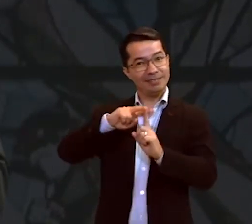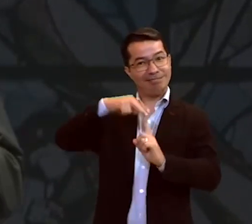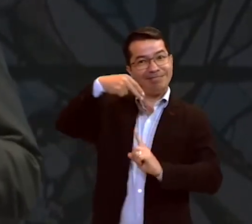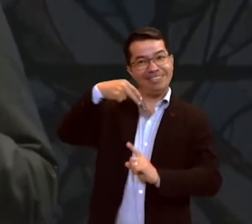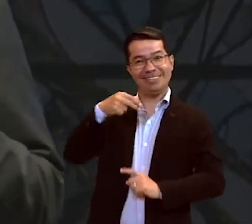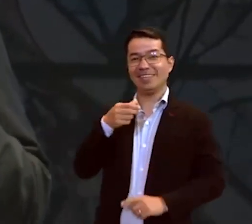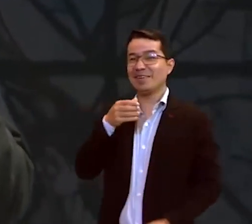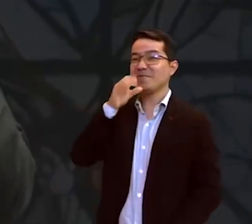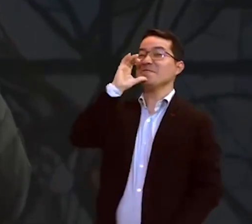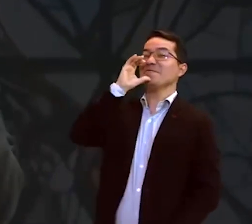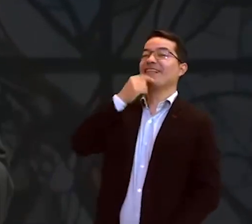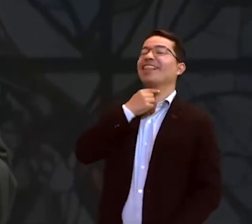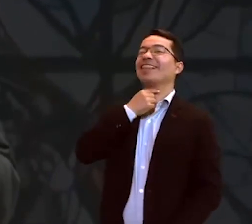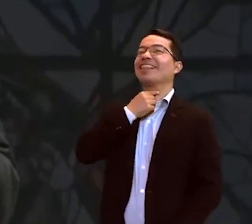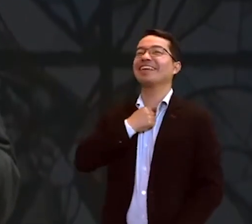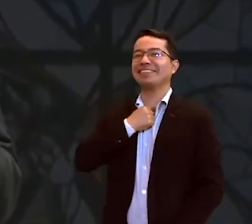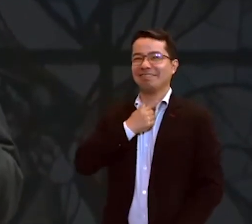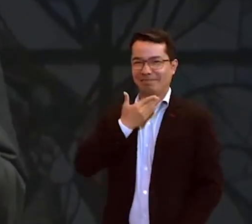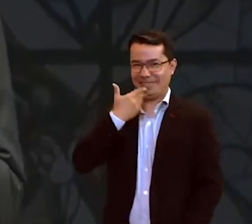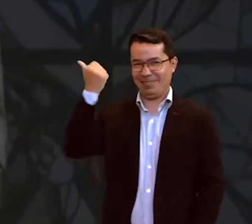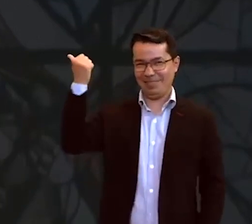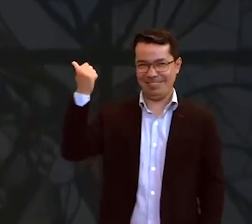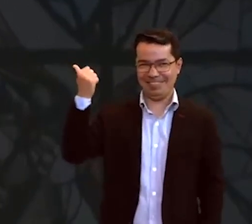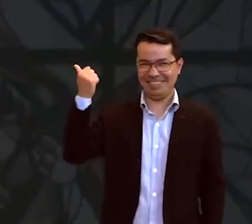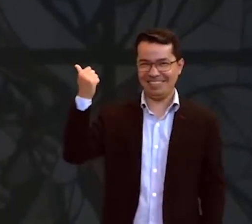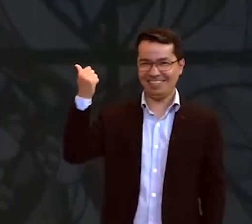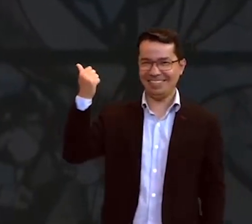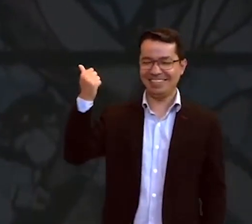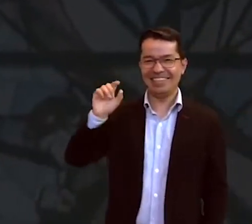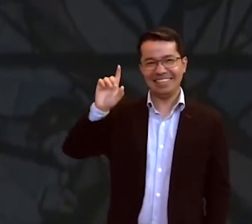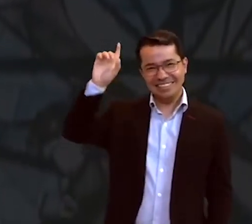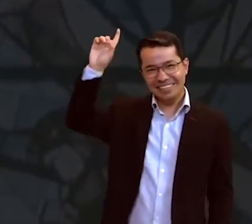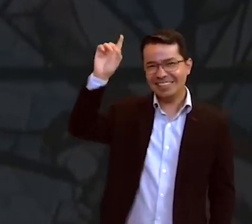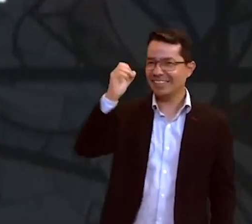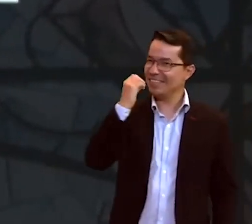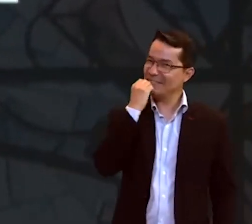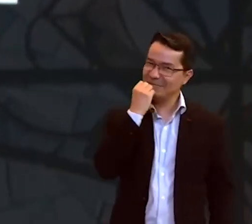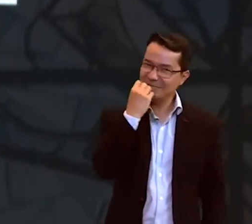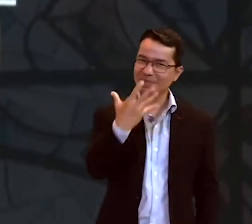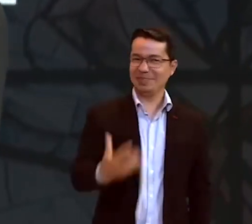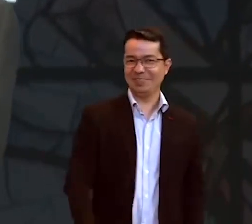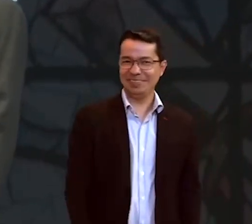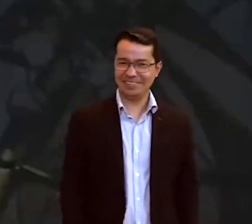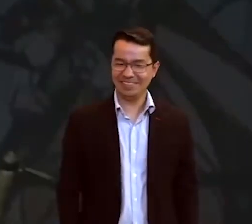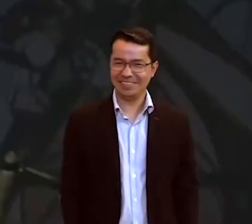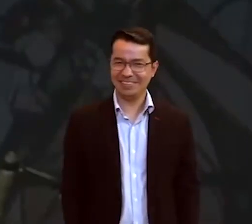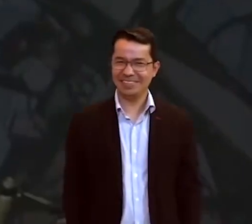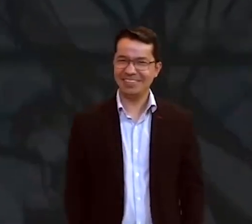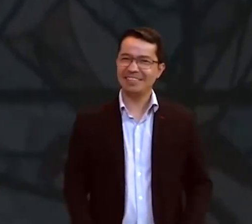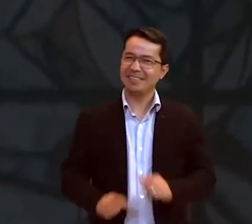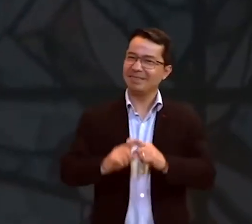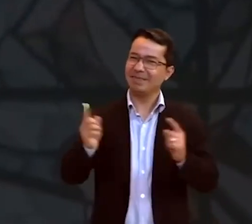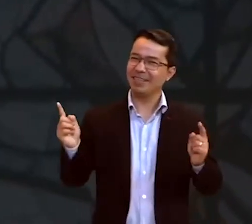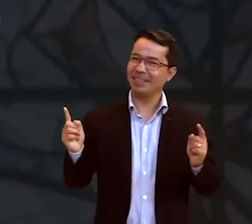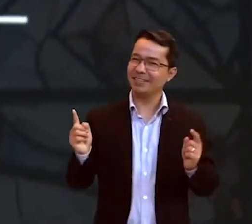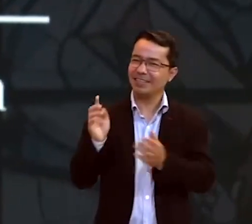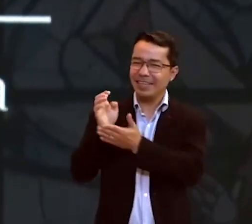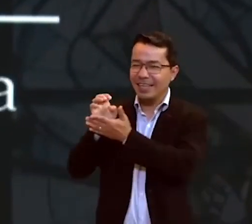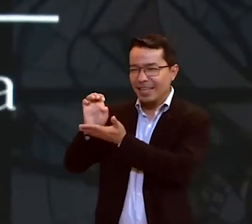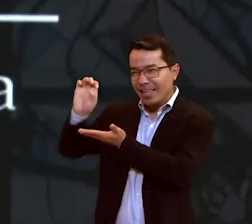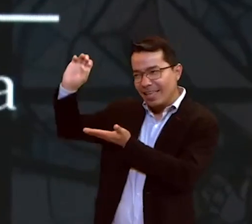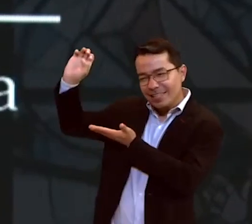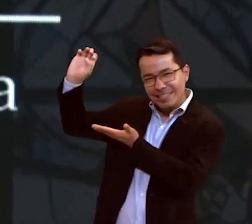melhor. Deus é bom demais. Agora deixa eu te perguntar. Qual é a diferença da oração de